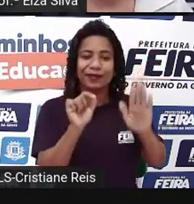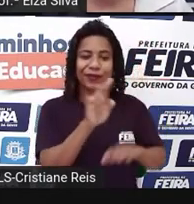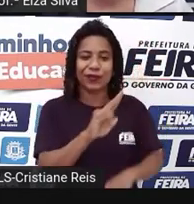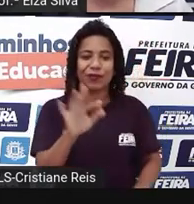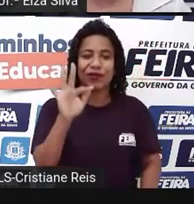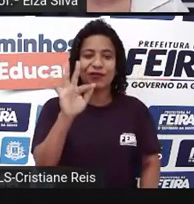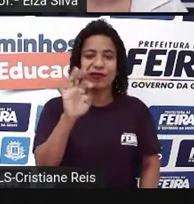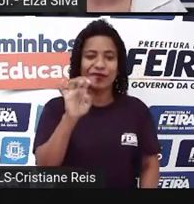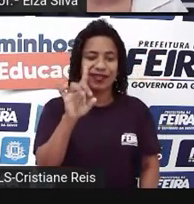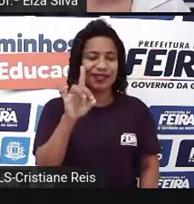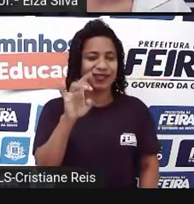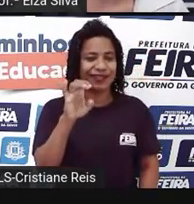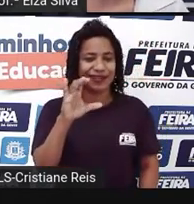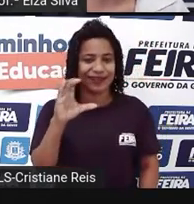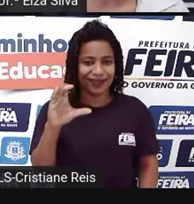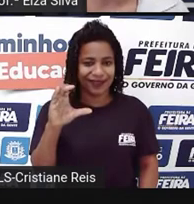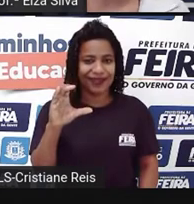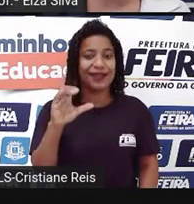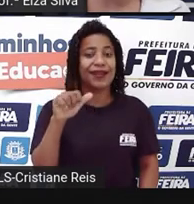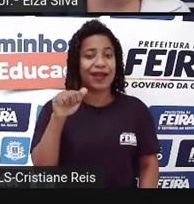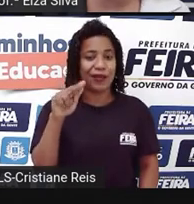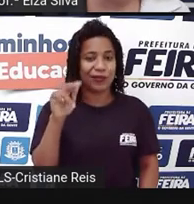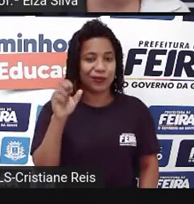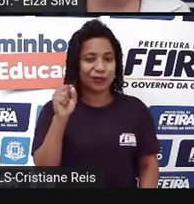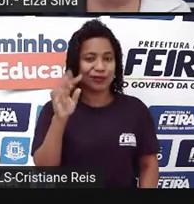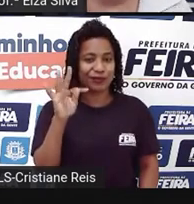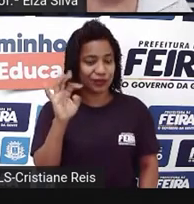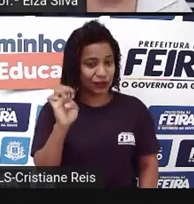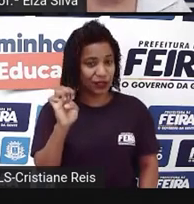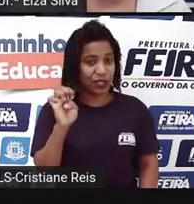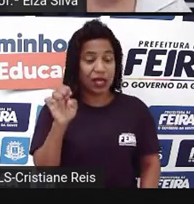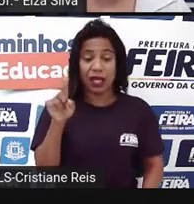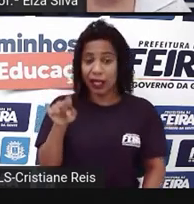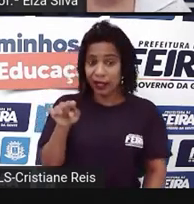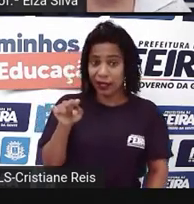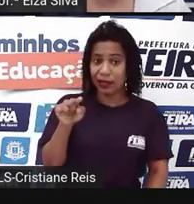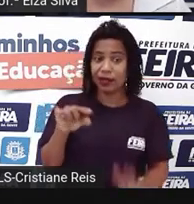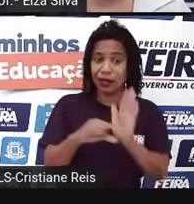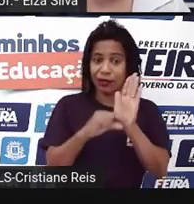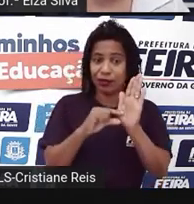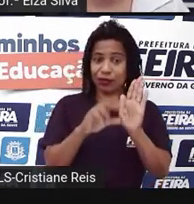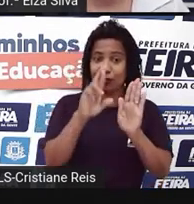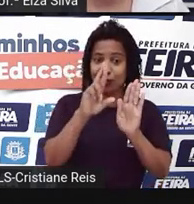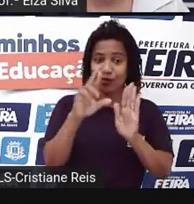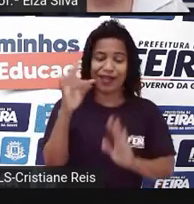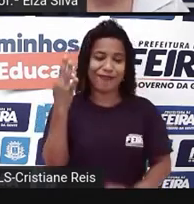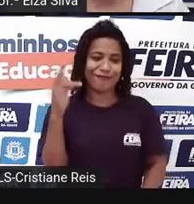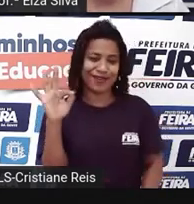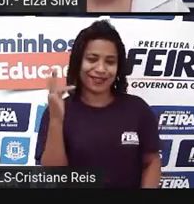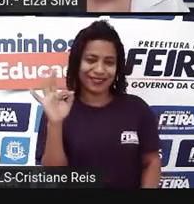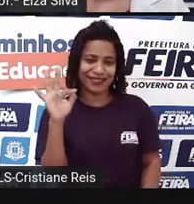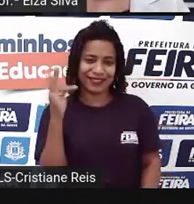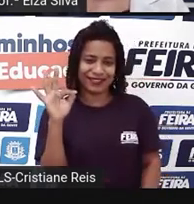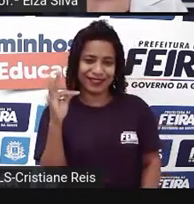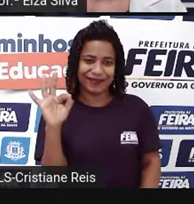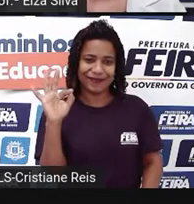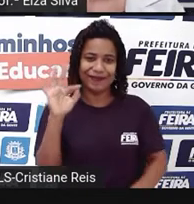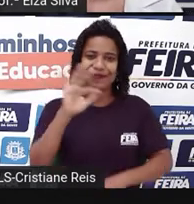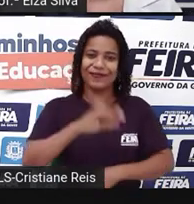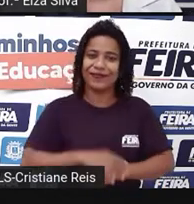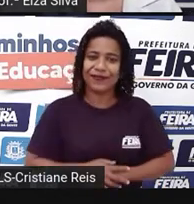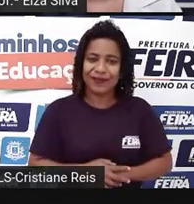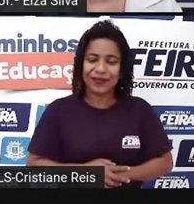sculptor. Então, ele é um escultor francês, Frédéric Auguste Berthoud. E